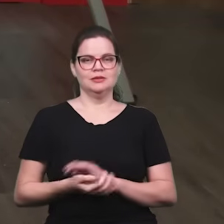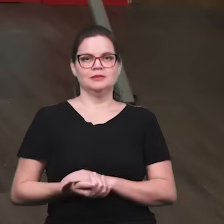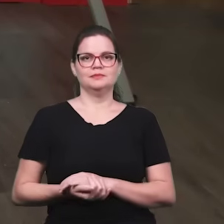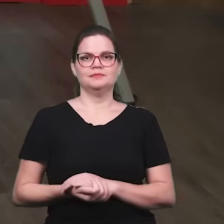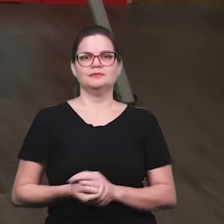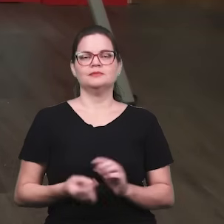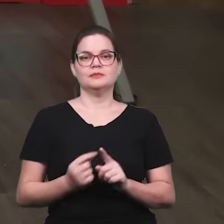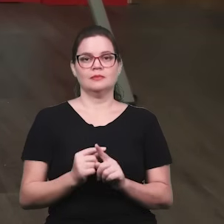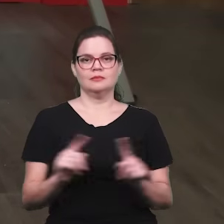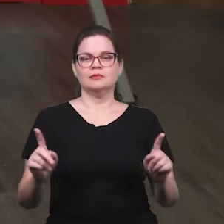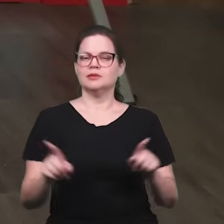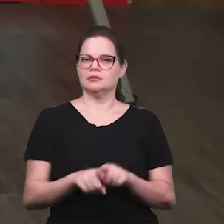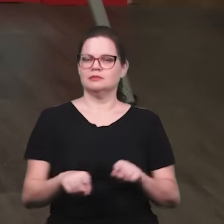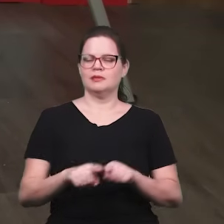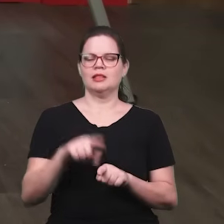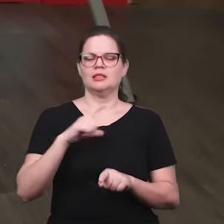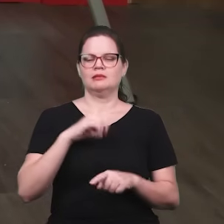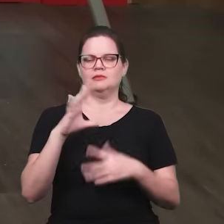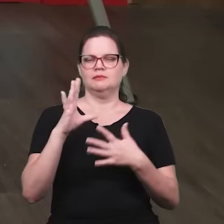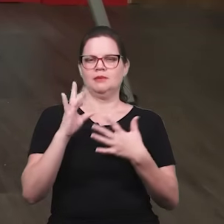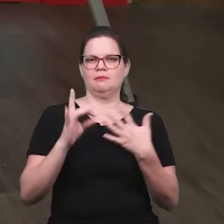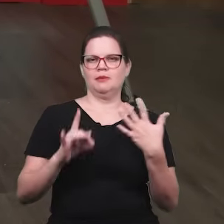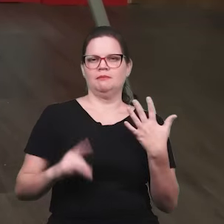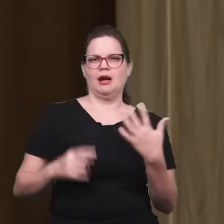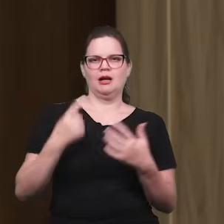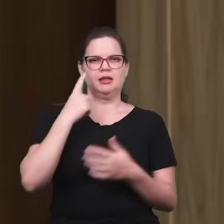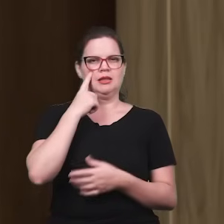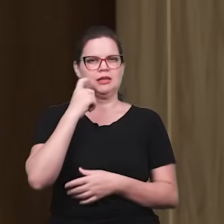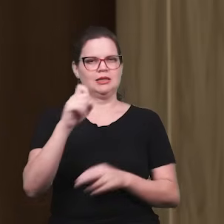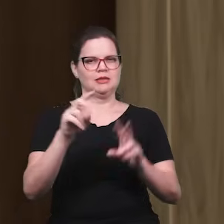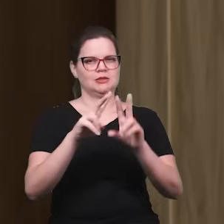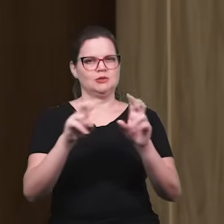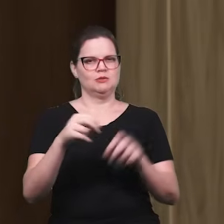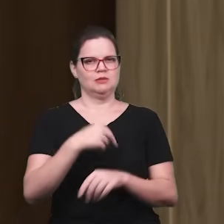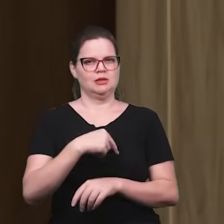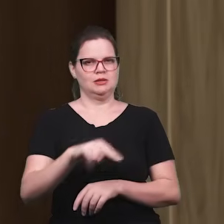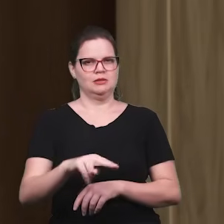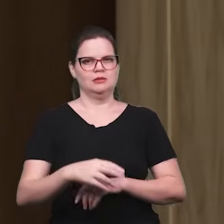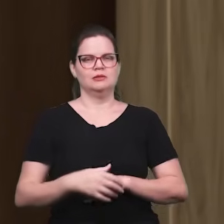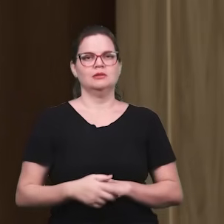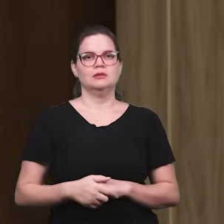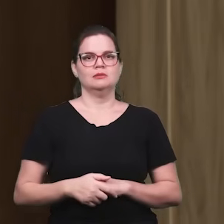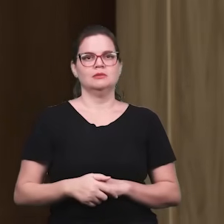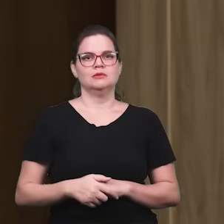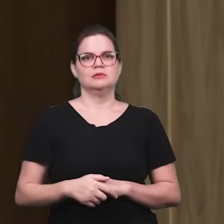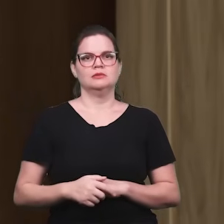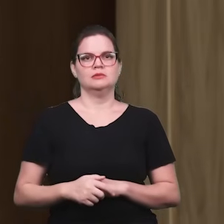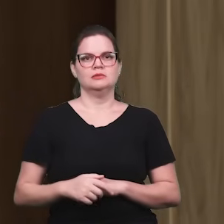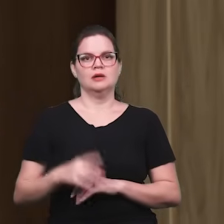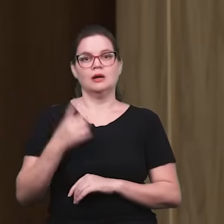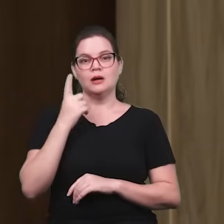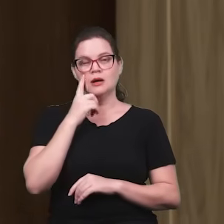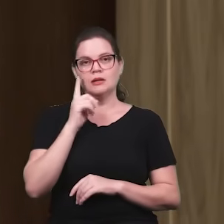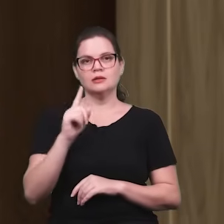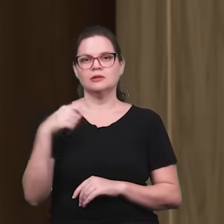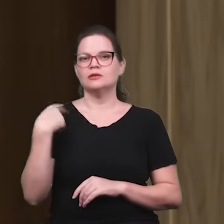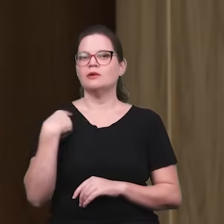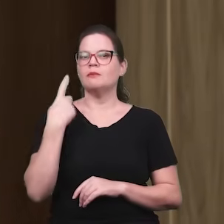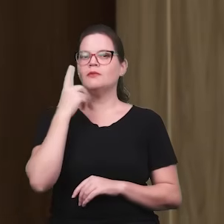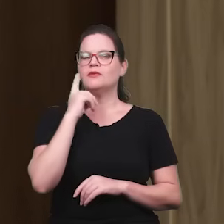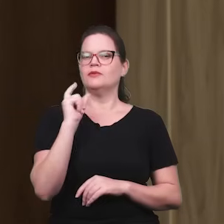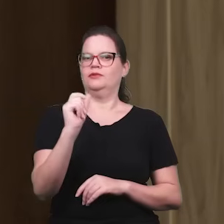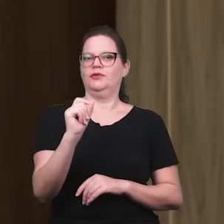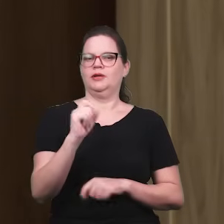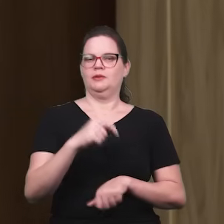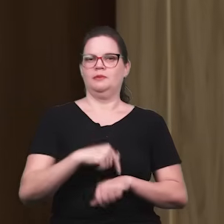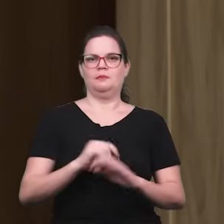mas temos ainda muitas coisas interessantes sobre Nicodemos. Olha só, nós vamos ver um momento em que ele